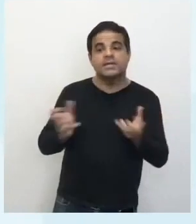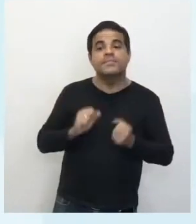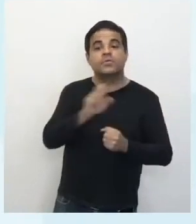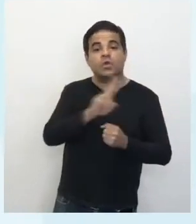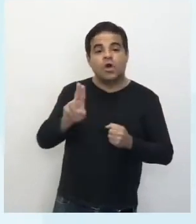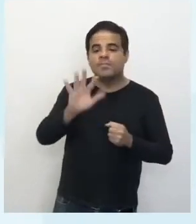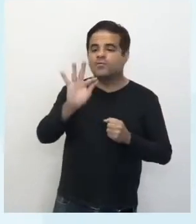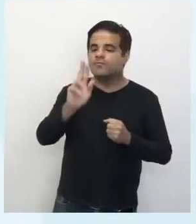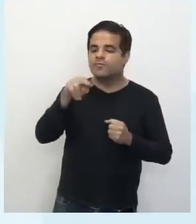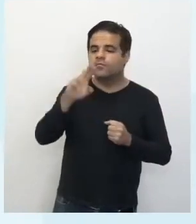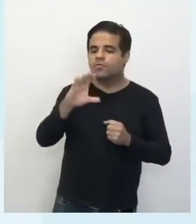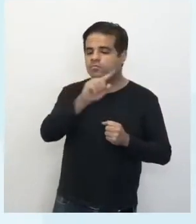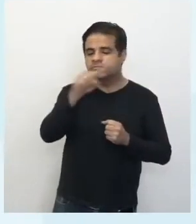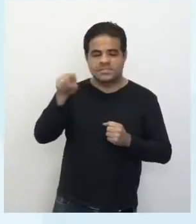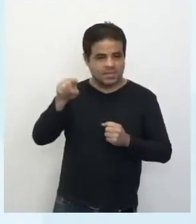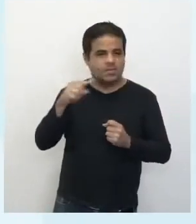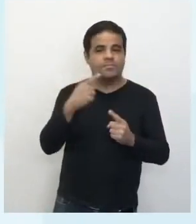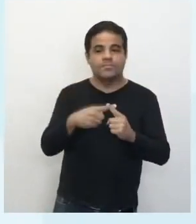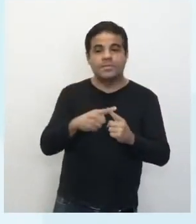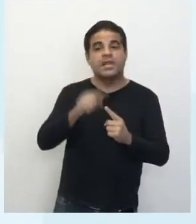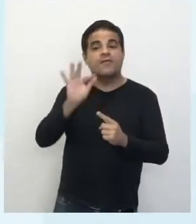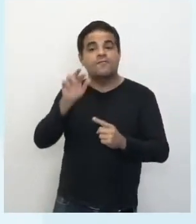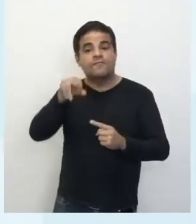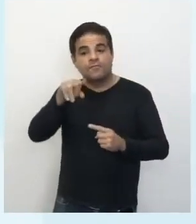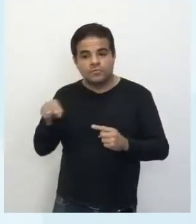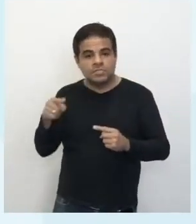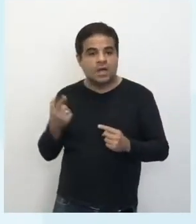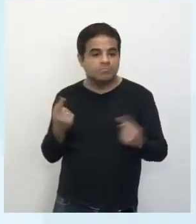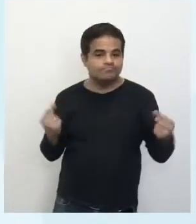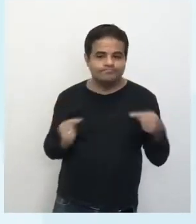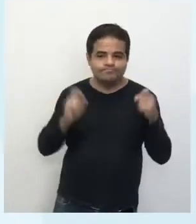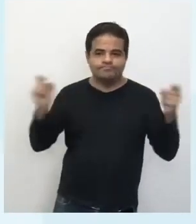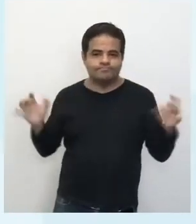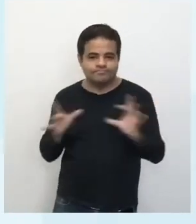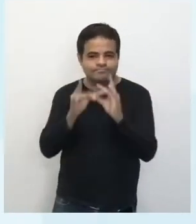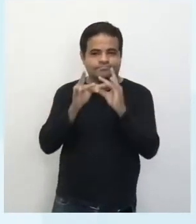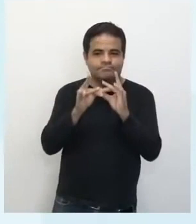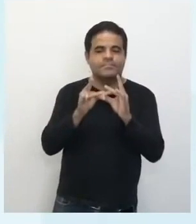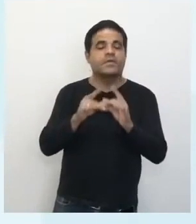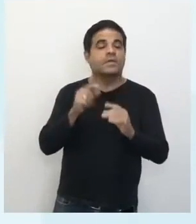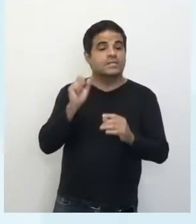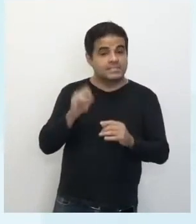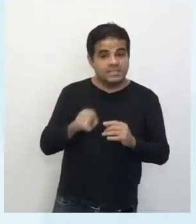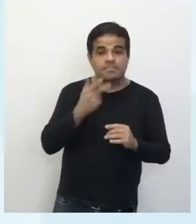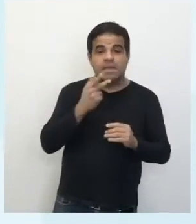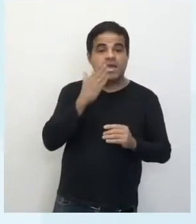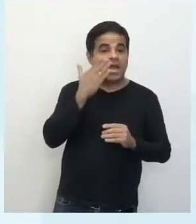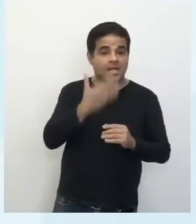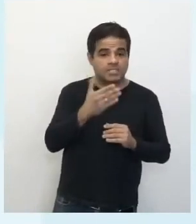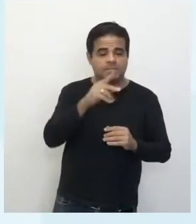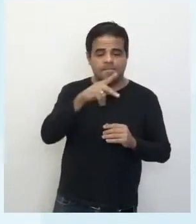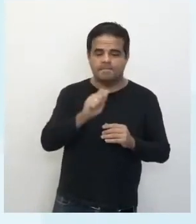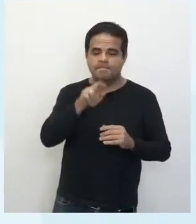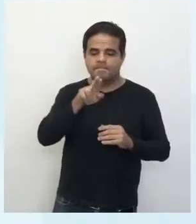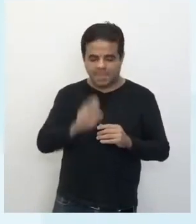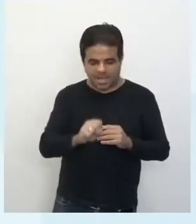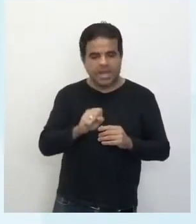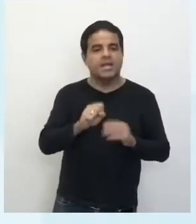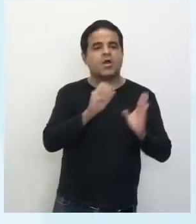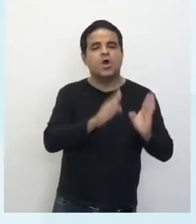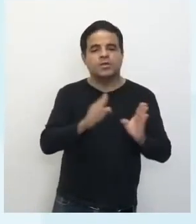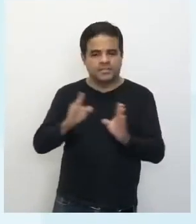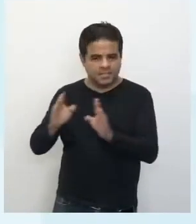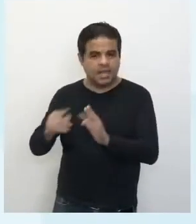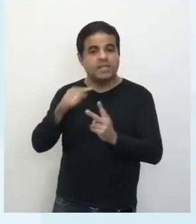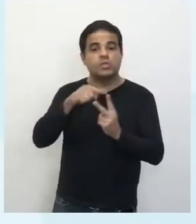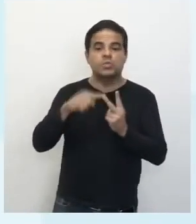de função, porque uma é função da outra. E quando a gente pede par ordenado, por que par? Porque são